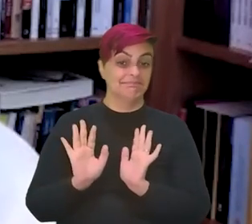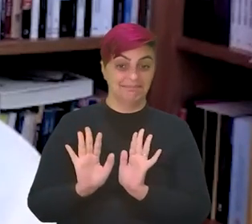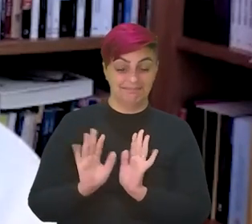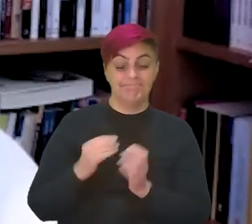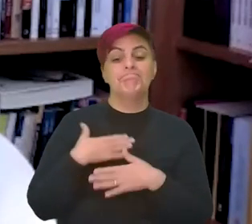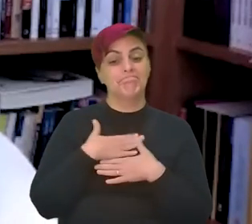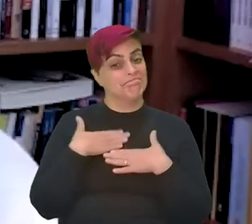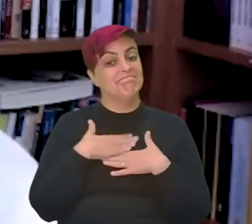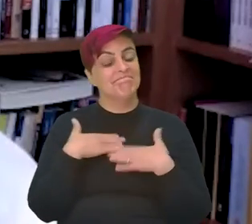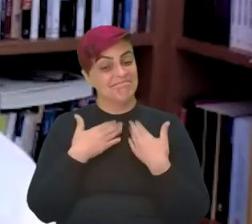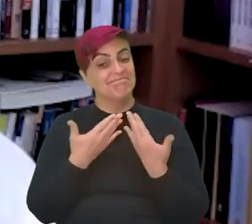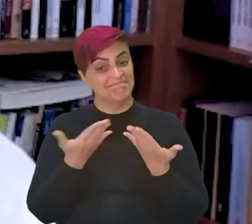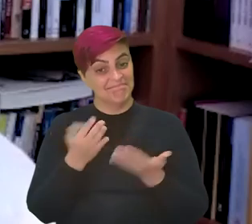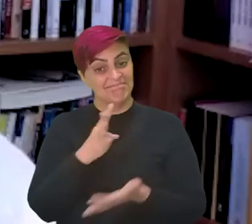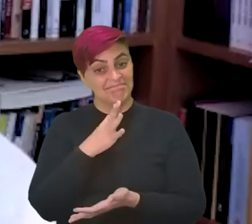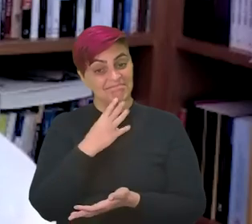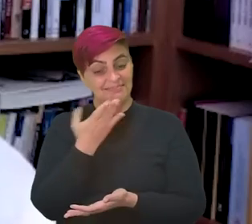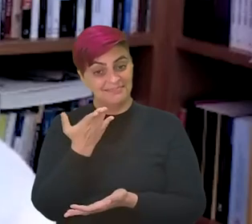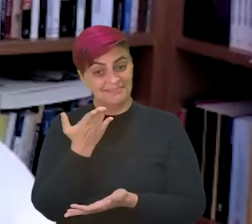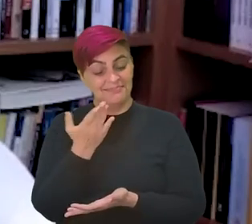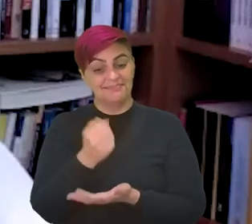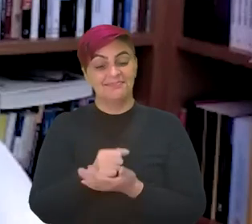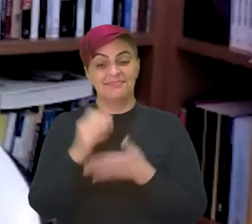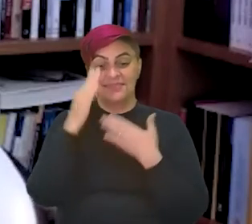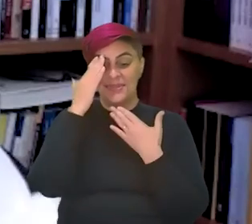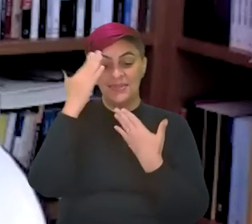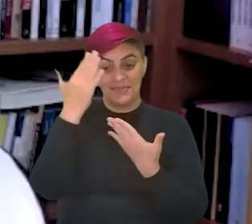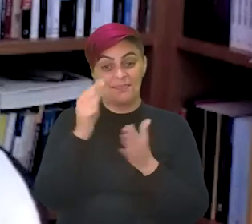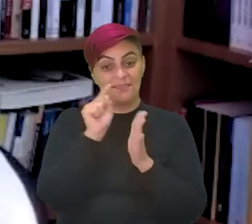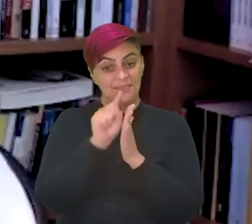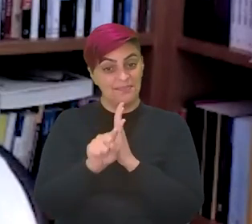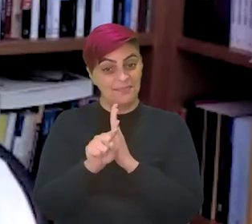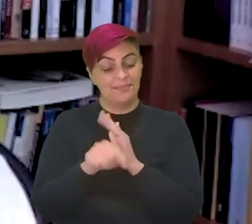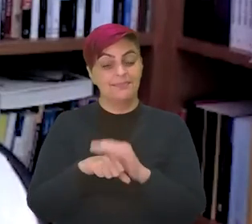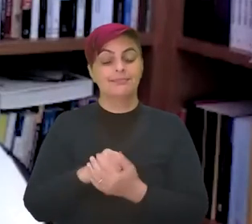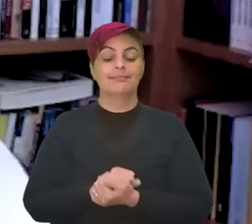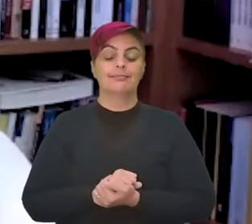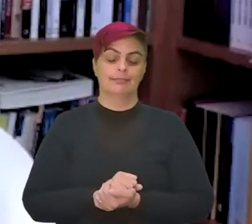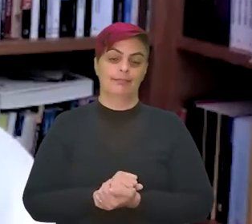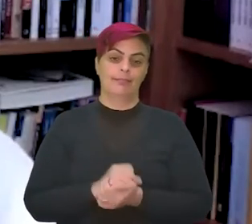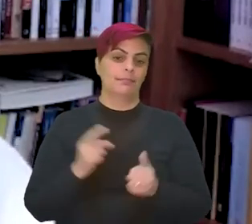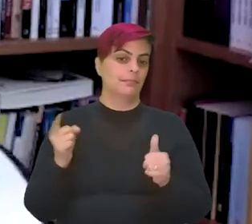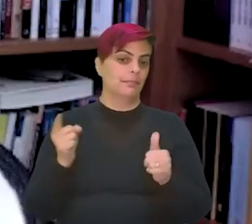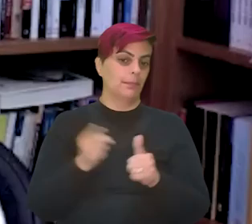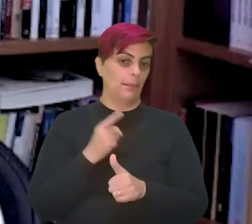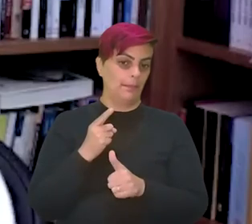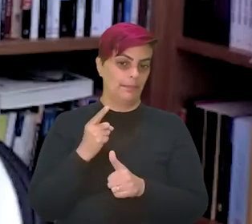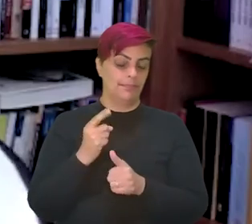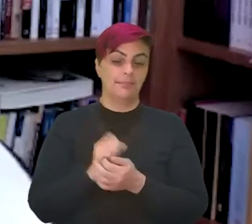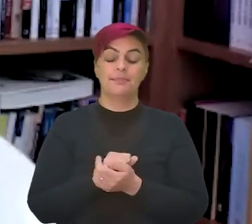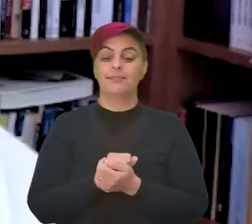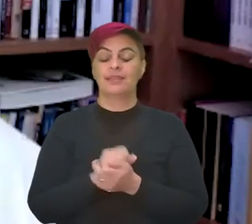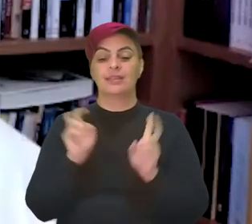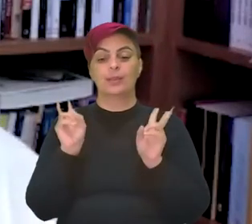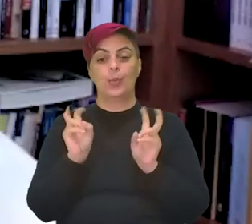né? Mas é muito prazer em te conhecer e muito obrigada pelas perguntas. A primeira